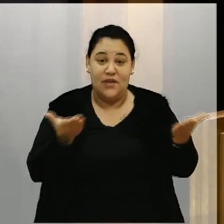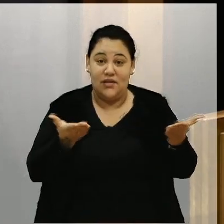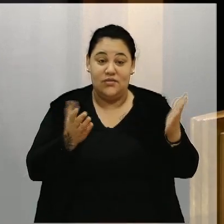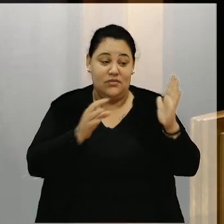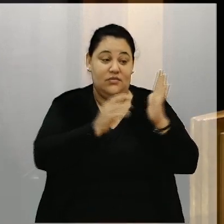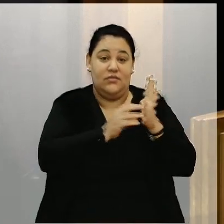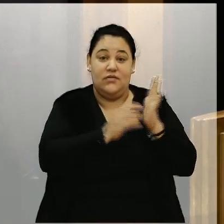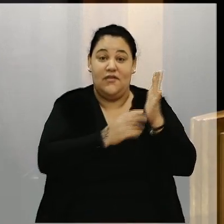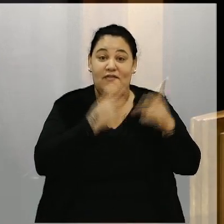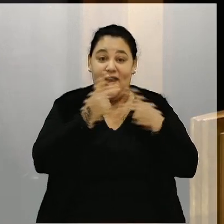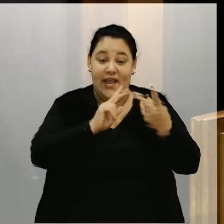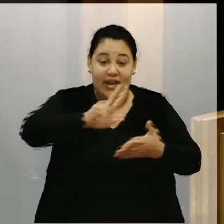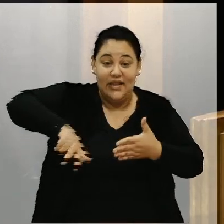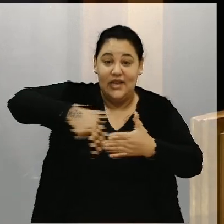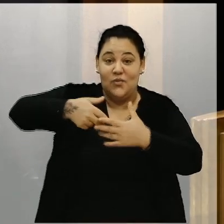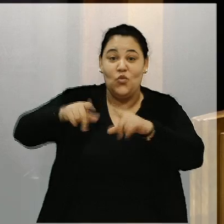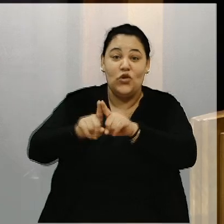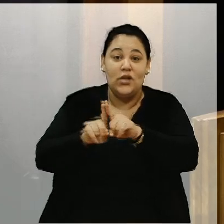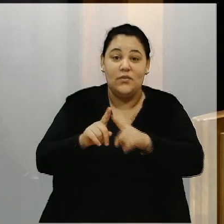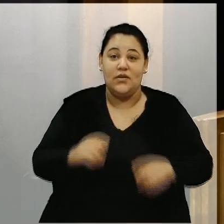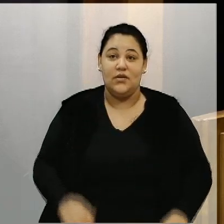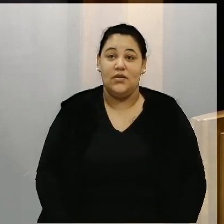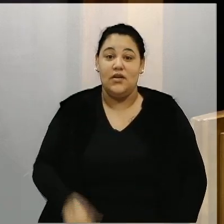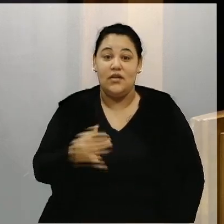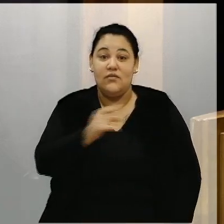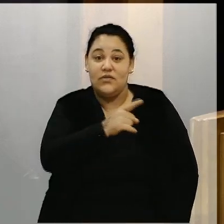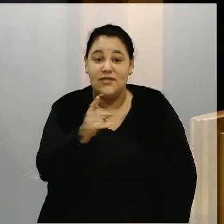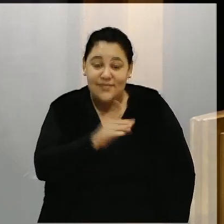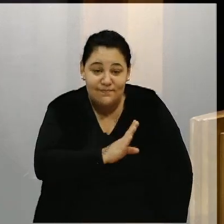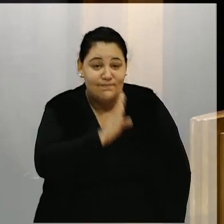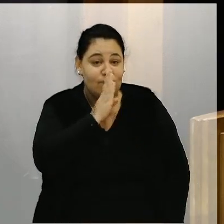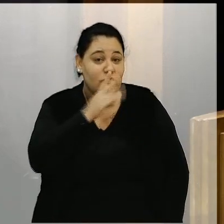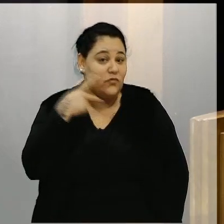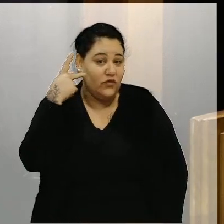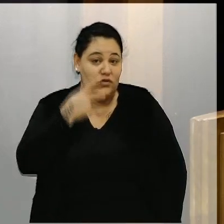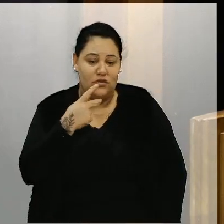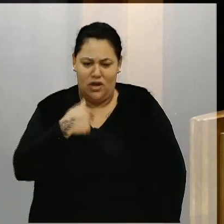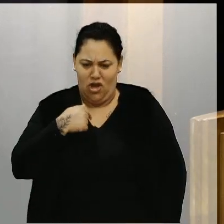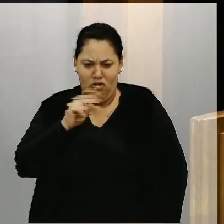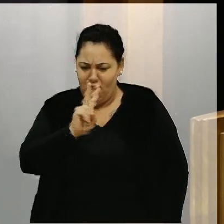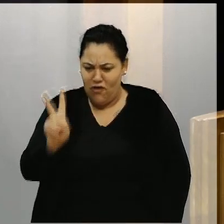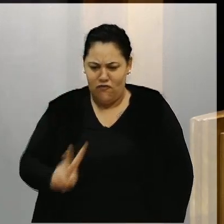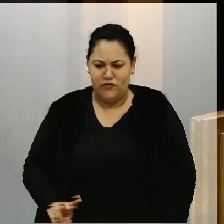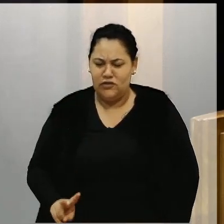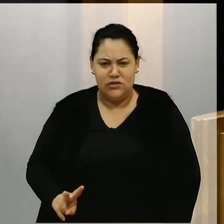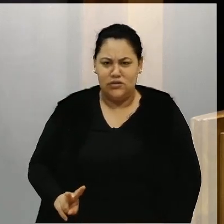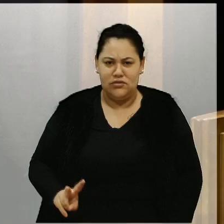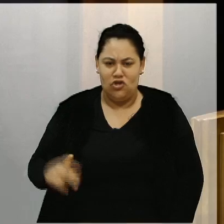nessa tribuna. Se querem calar vereador, nós não estamos na Venezuela, não estamos em Cuba,